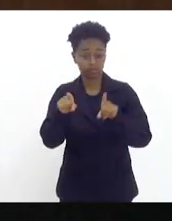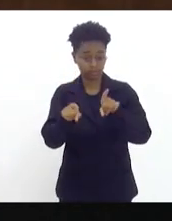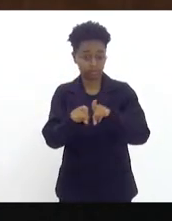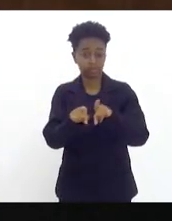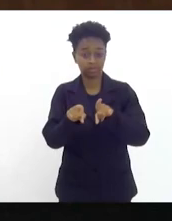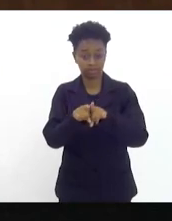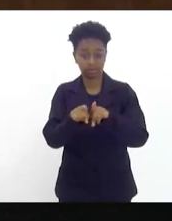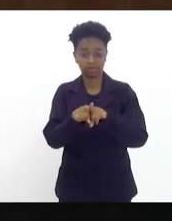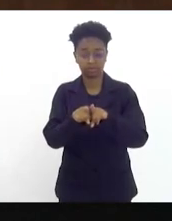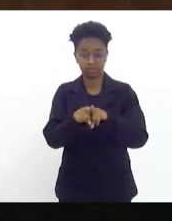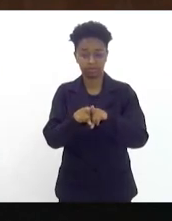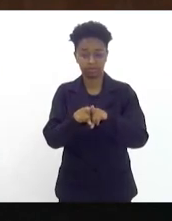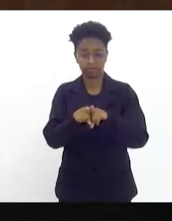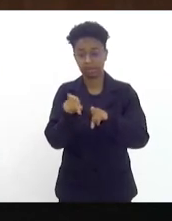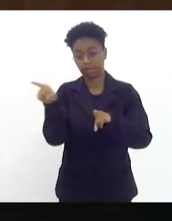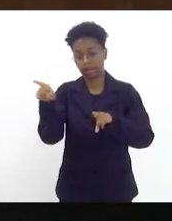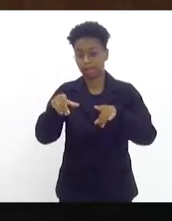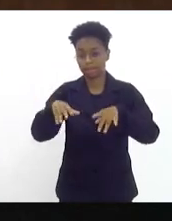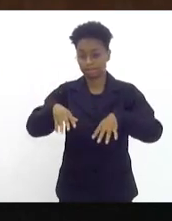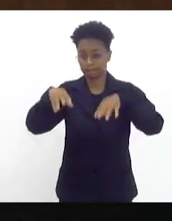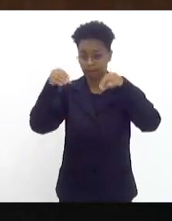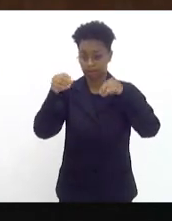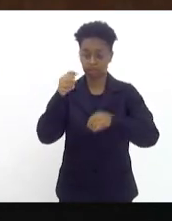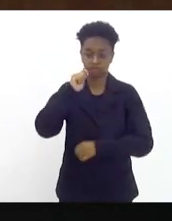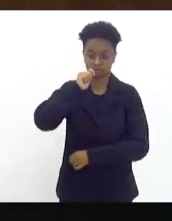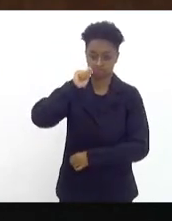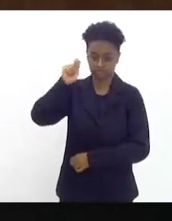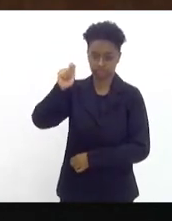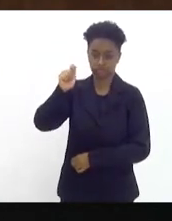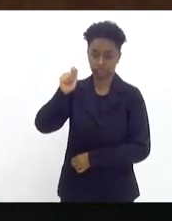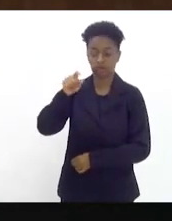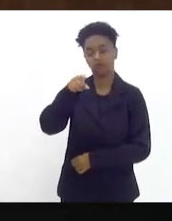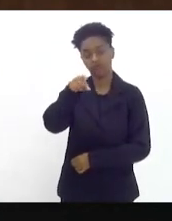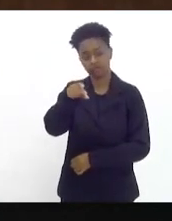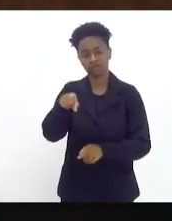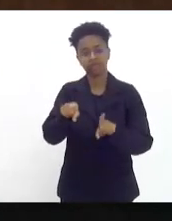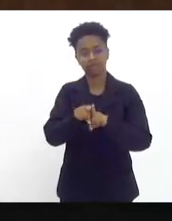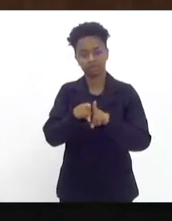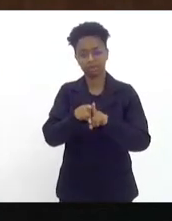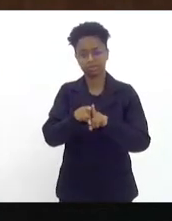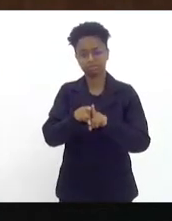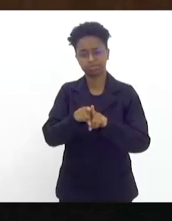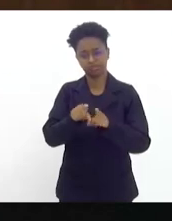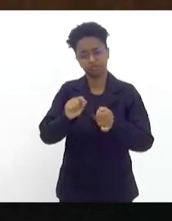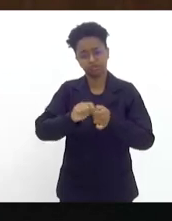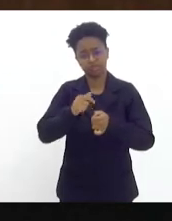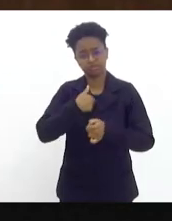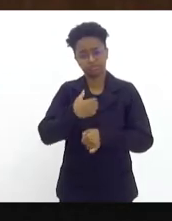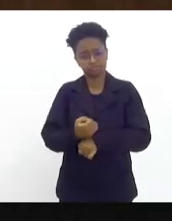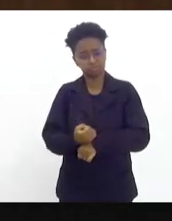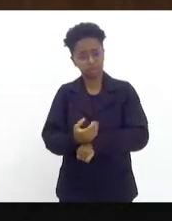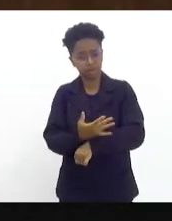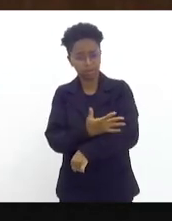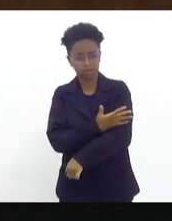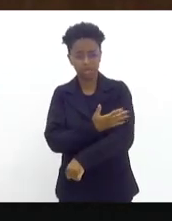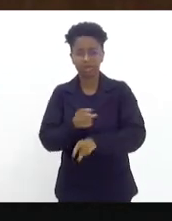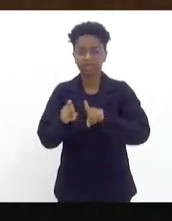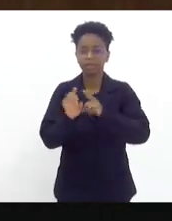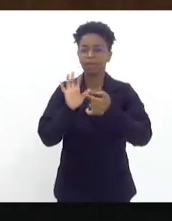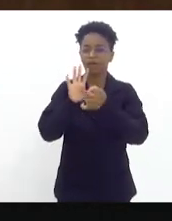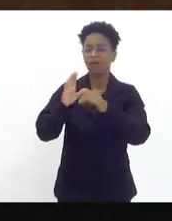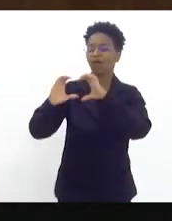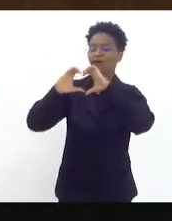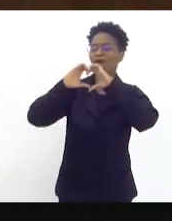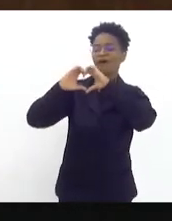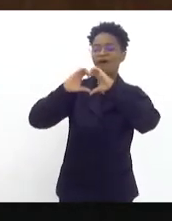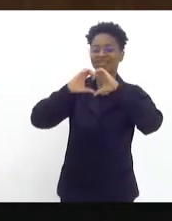no palácio Tiradentes show até me comoveu fazendo um coraçãozinho